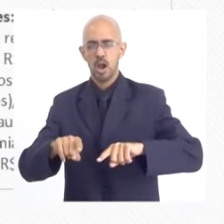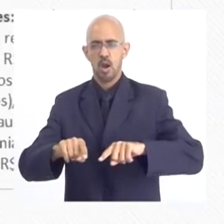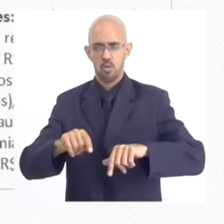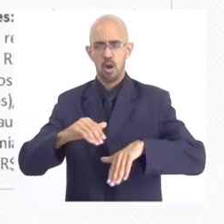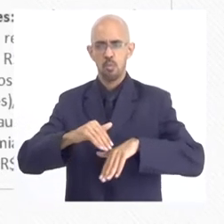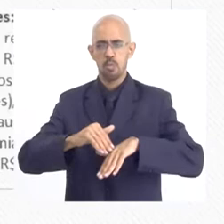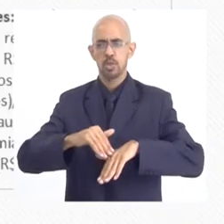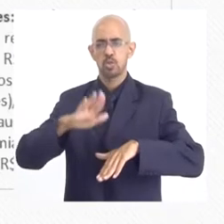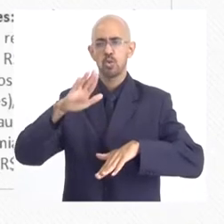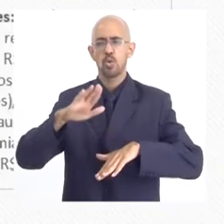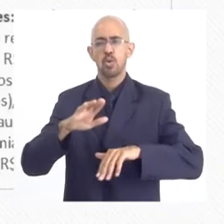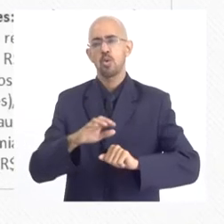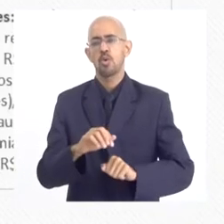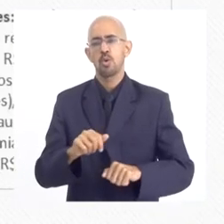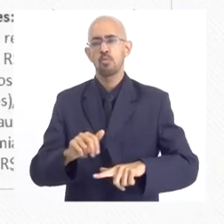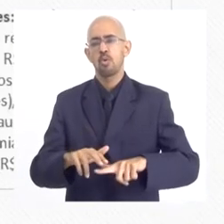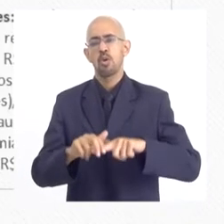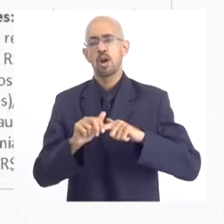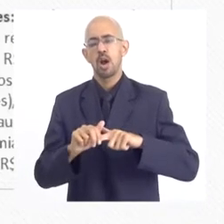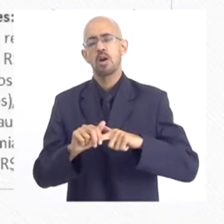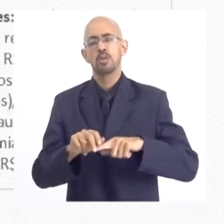muito, né? Em função